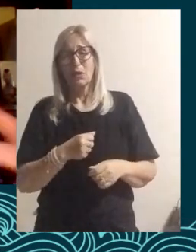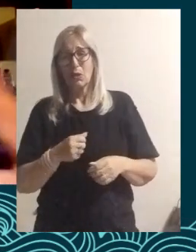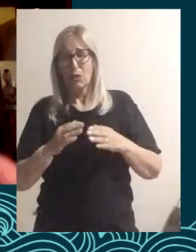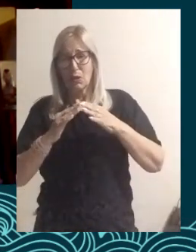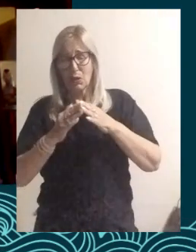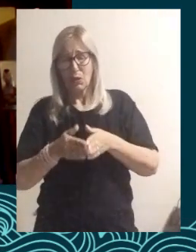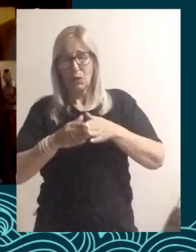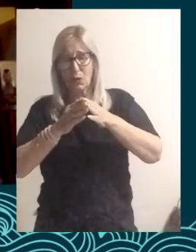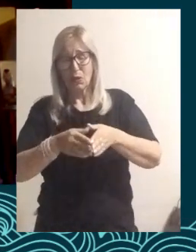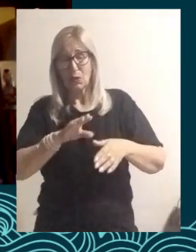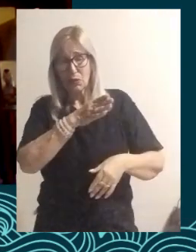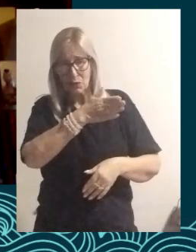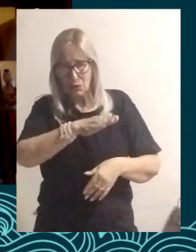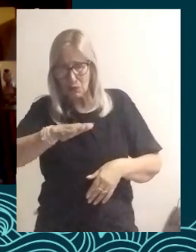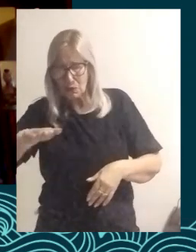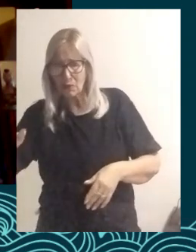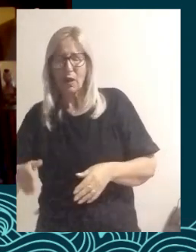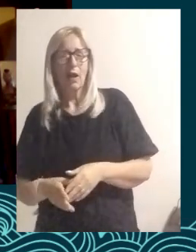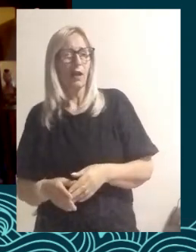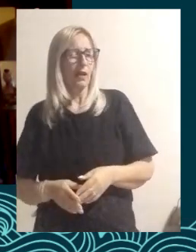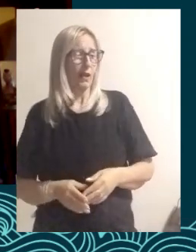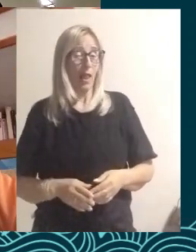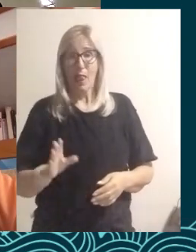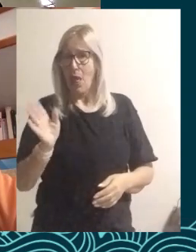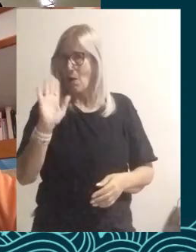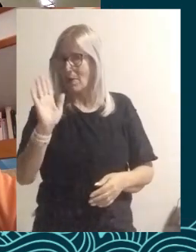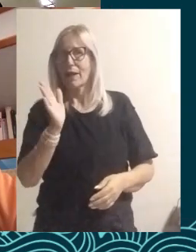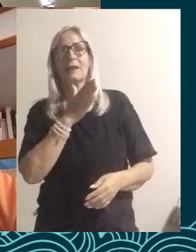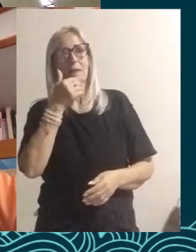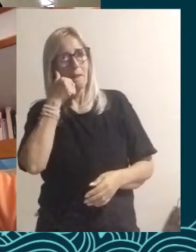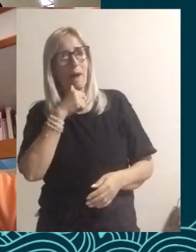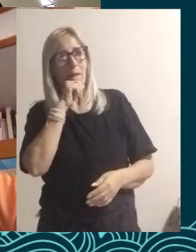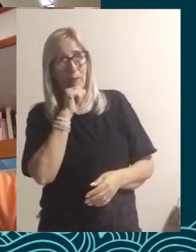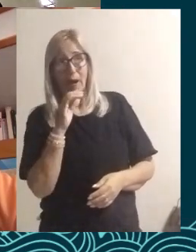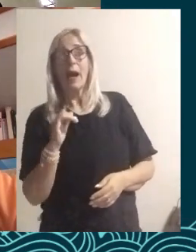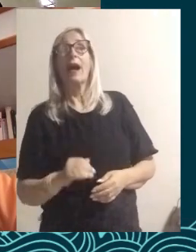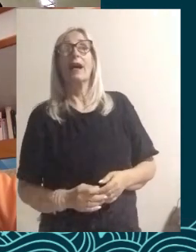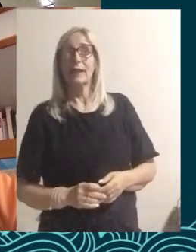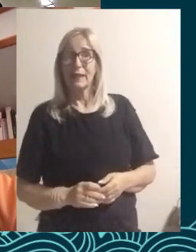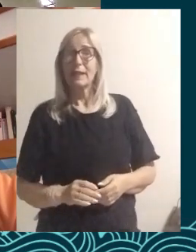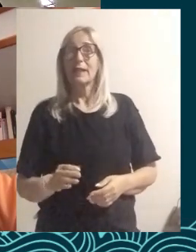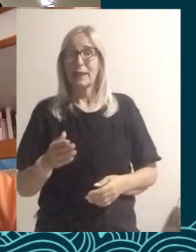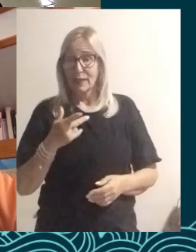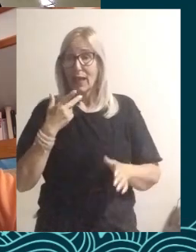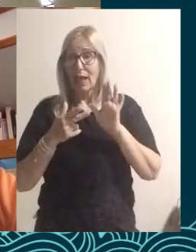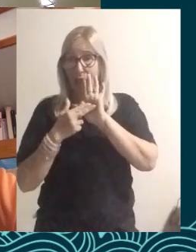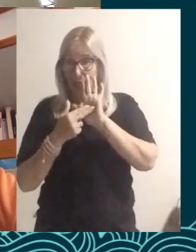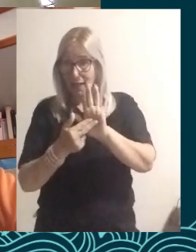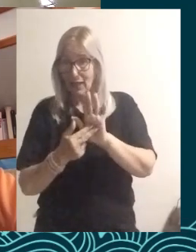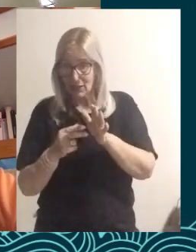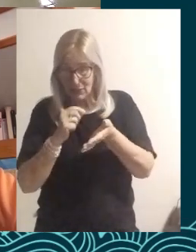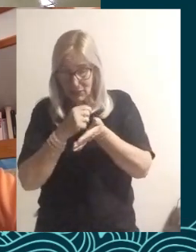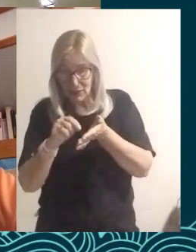do todo ali no mar. Eu achei demais informação. Você não acha, Não mais que Tamara? ser mãe. Não, não acho, não mais que ser mãe.